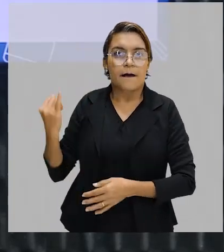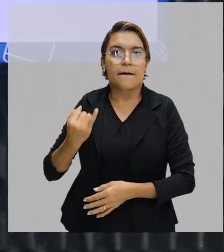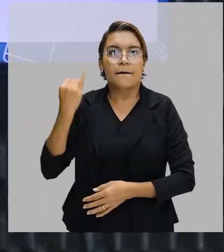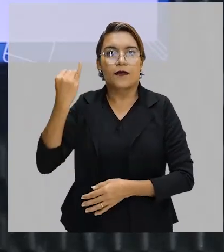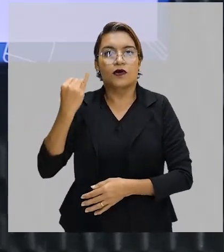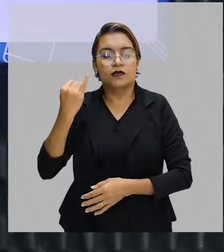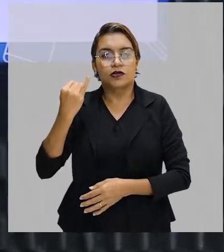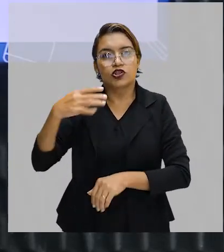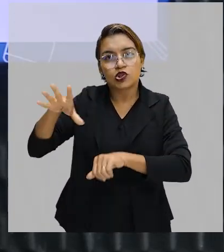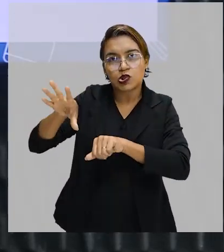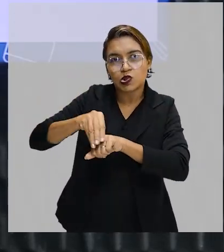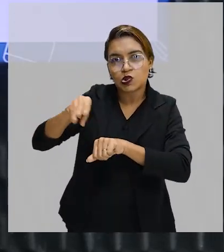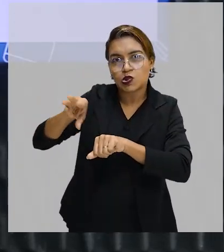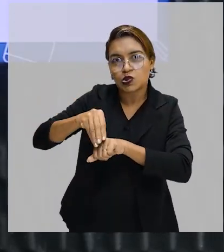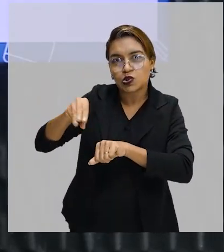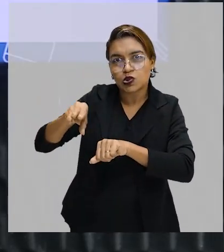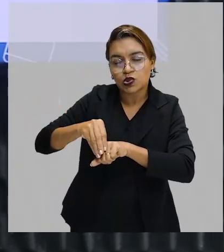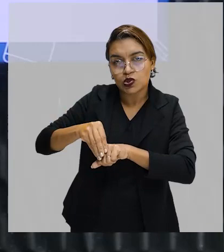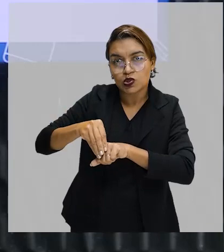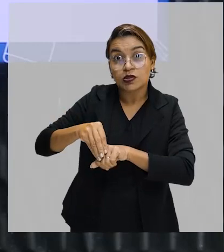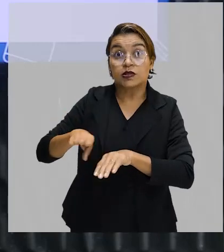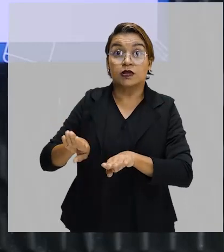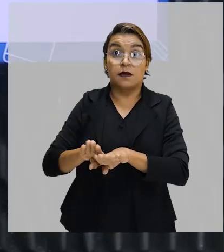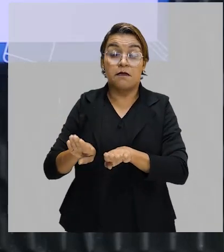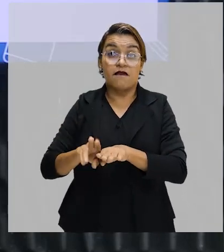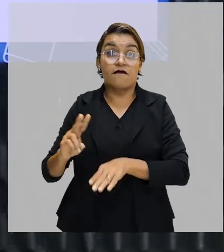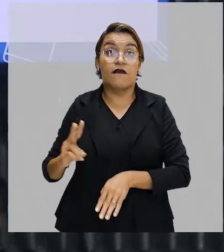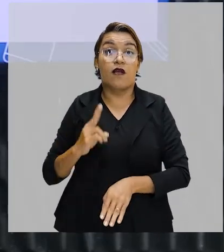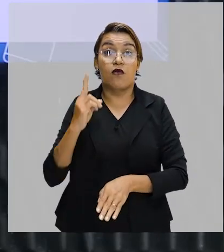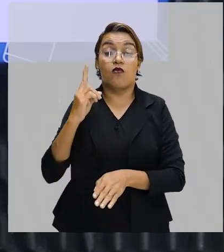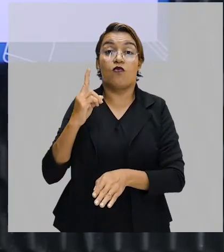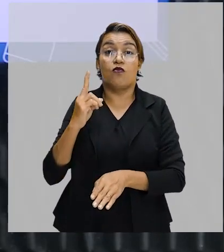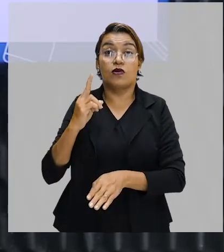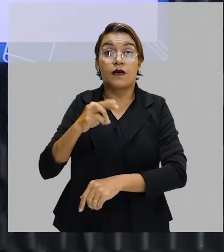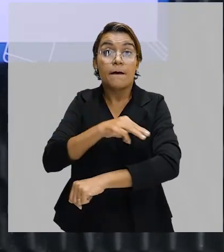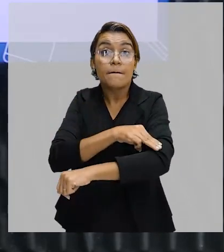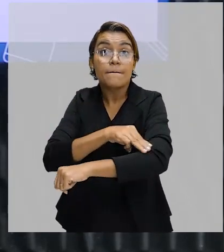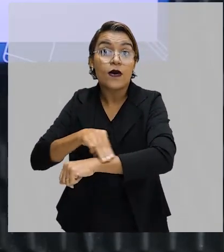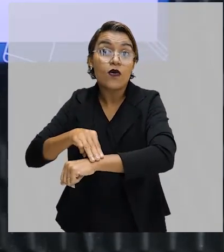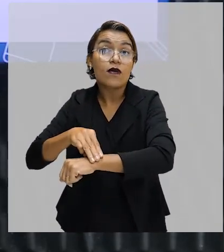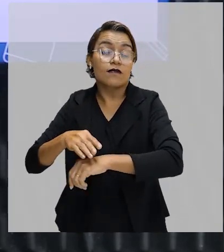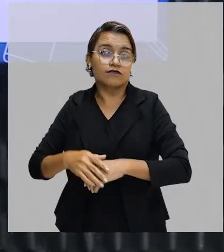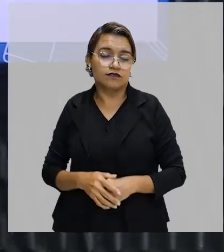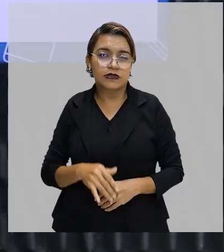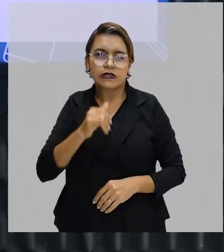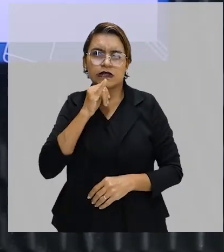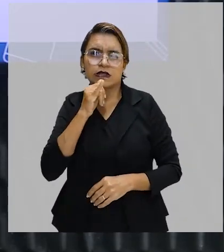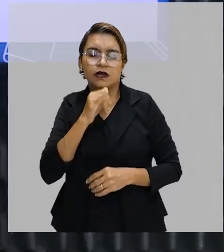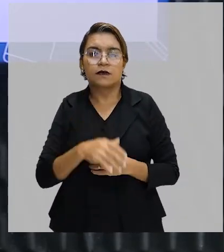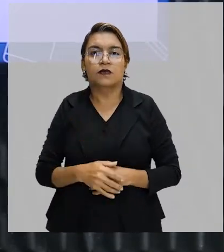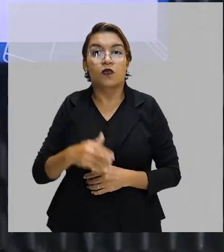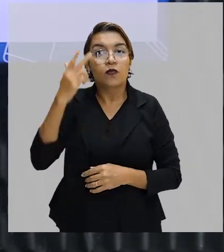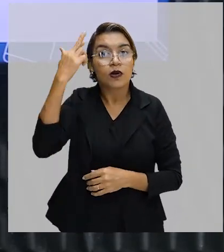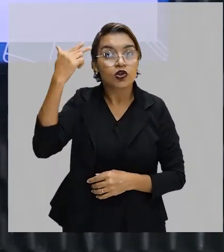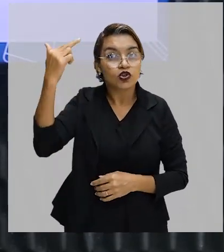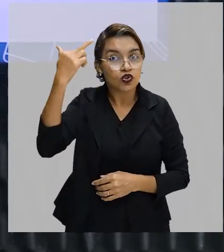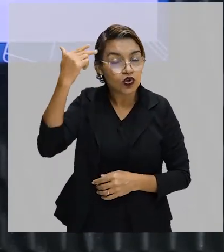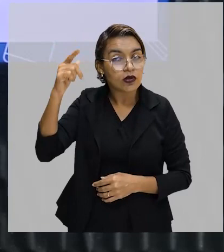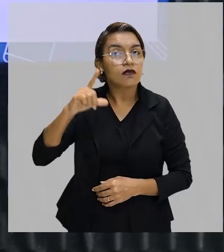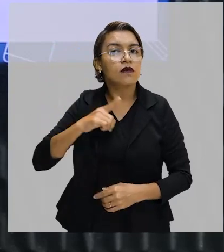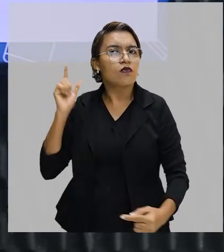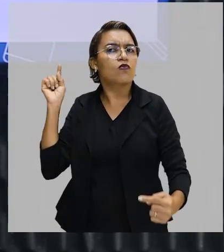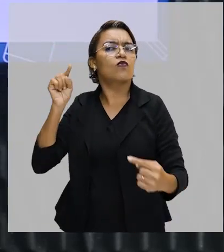conhecimentos e valores morais tá aquilo que você quer sempre uma história ela tem um objetivo